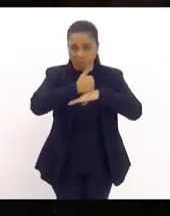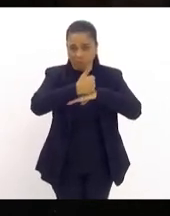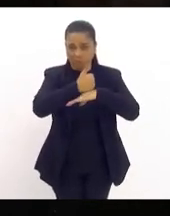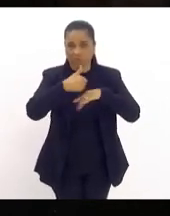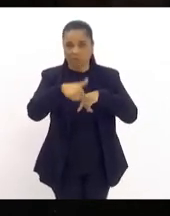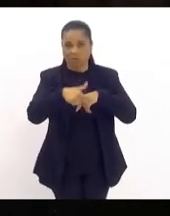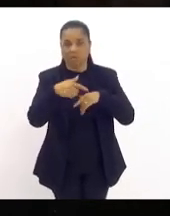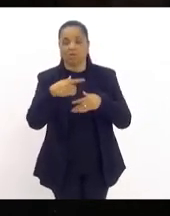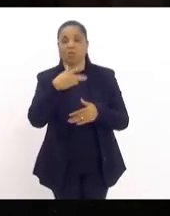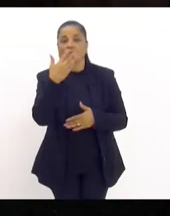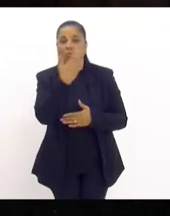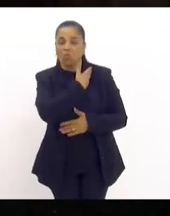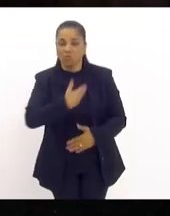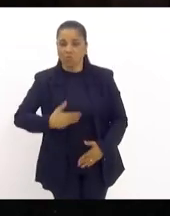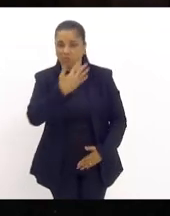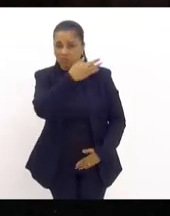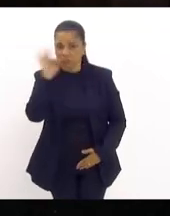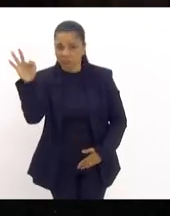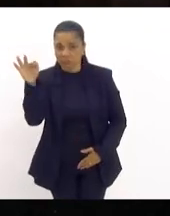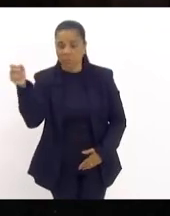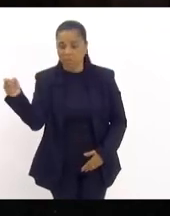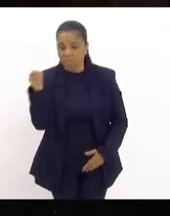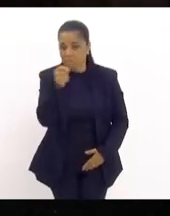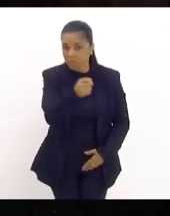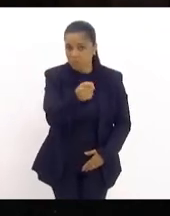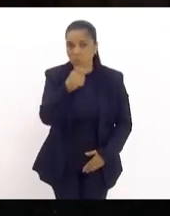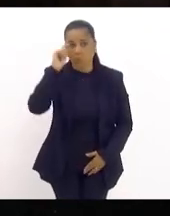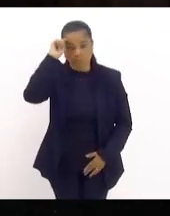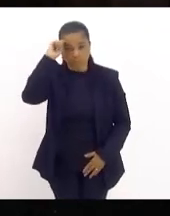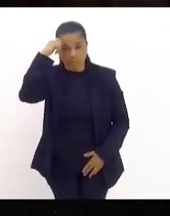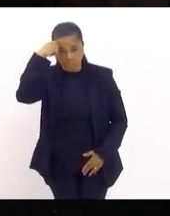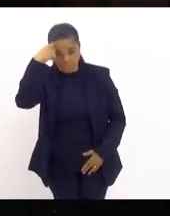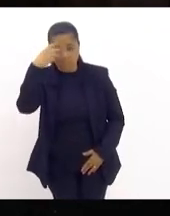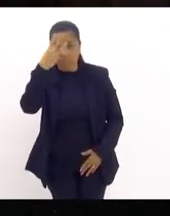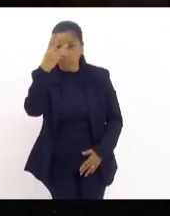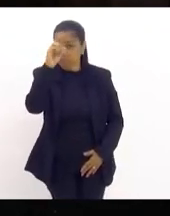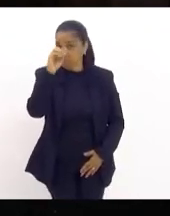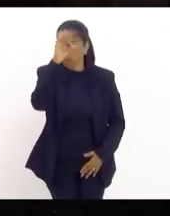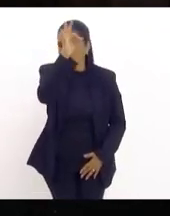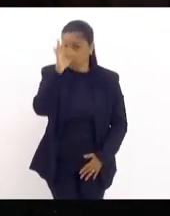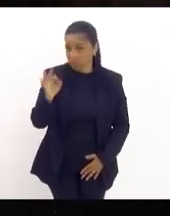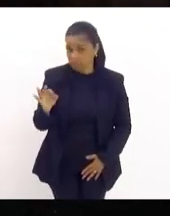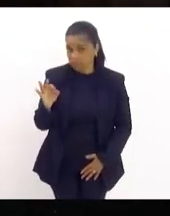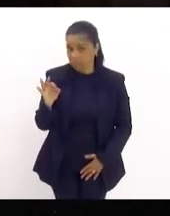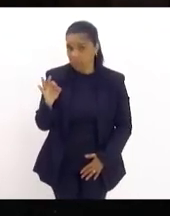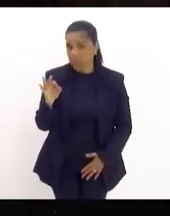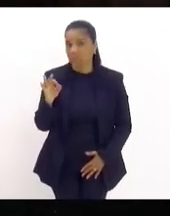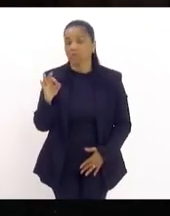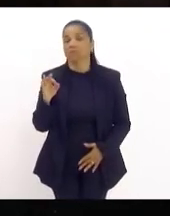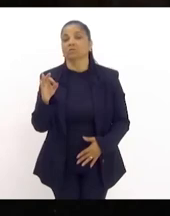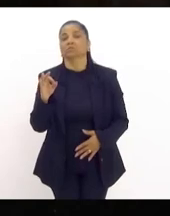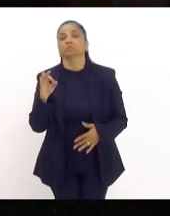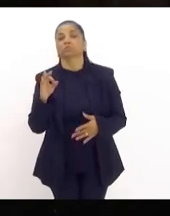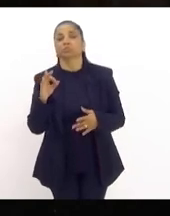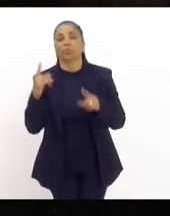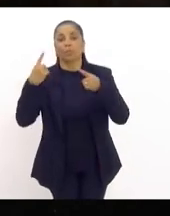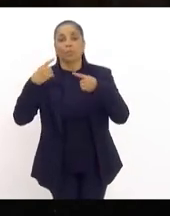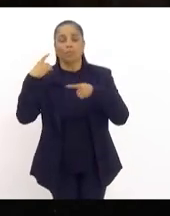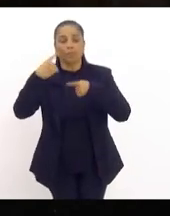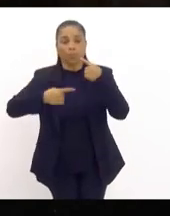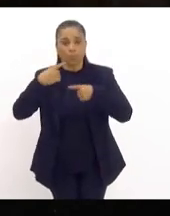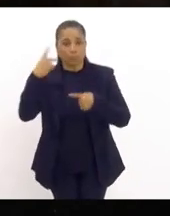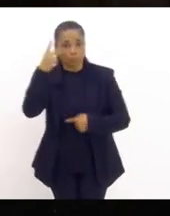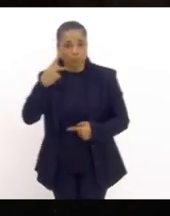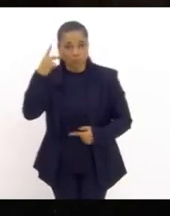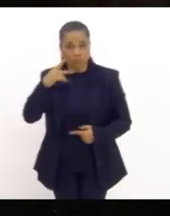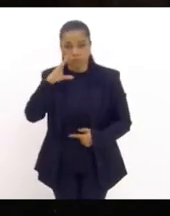ocupados por pessoas capacitadas, pessoas negras. Porque, através da política de cotas, nesses últimos